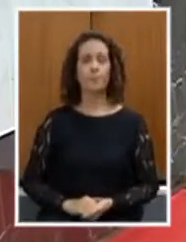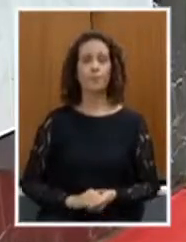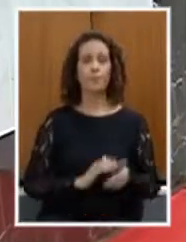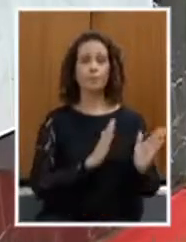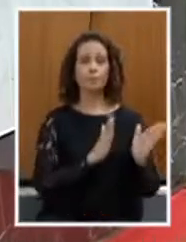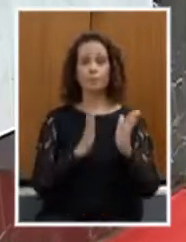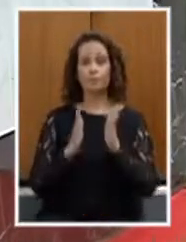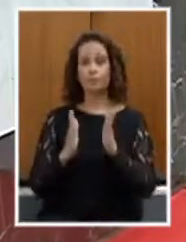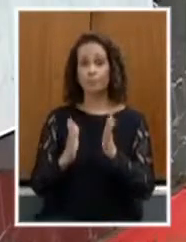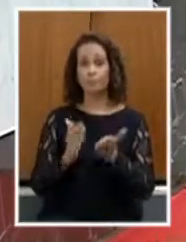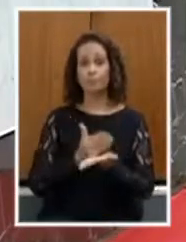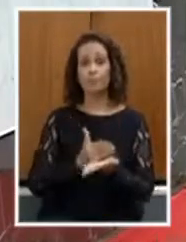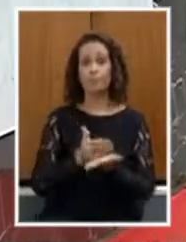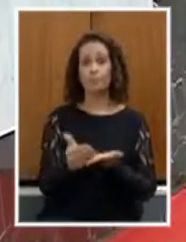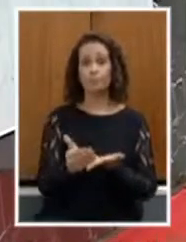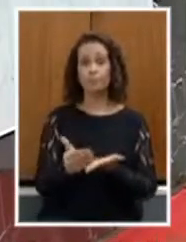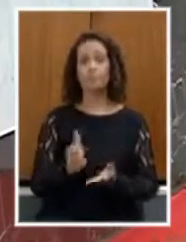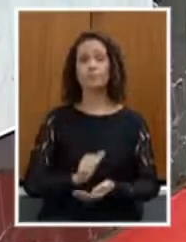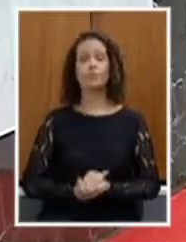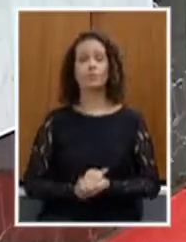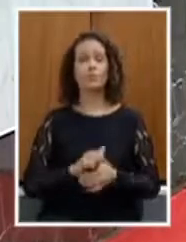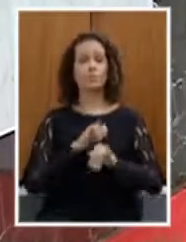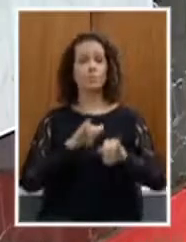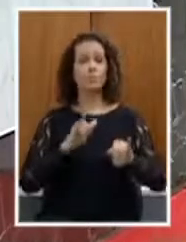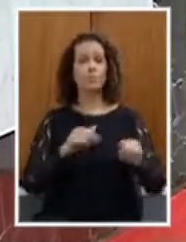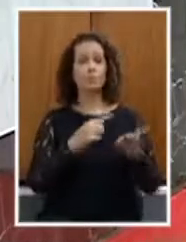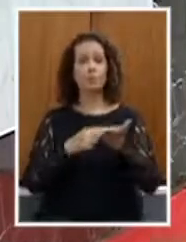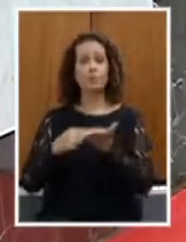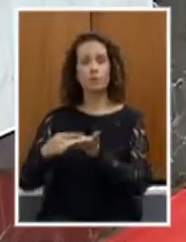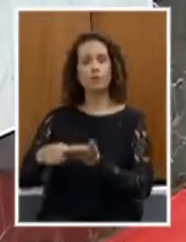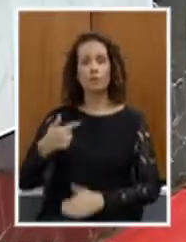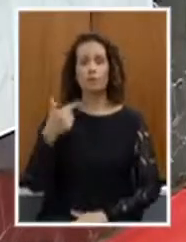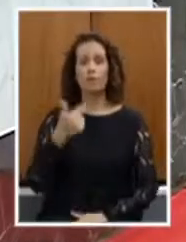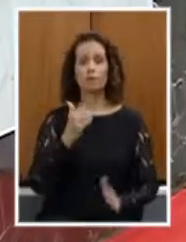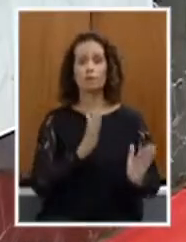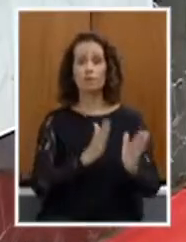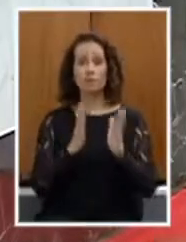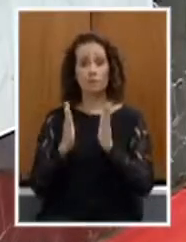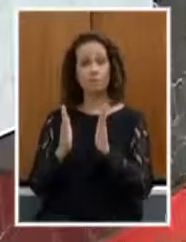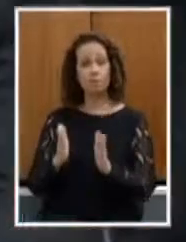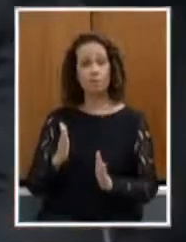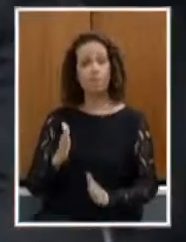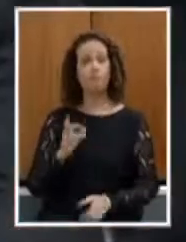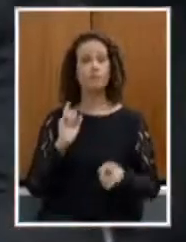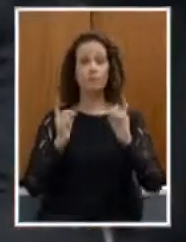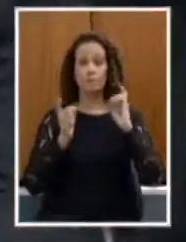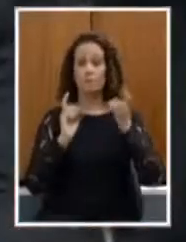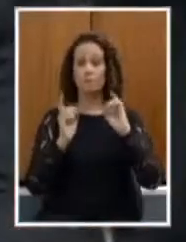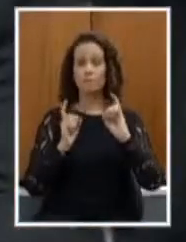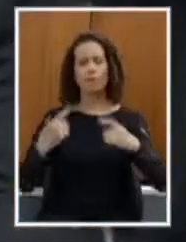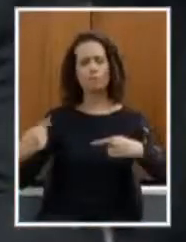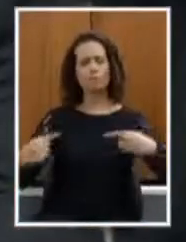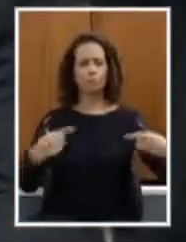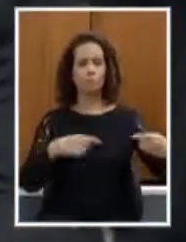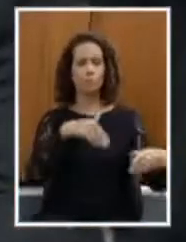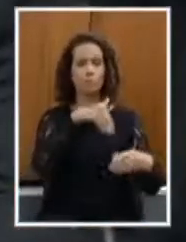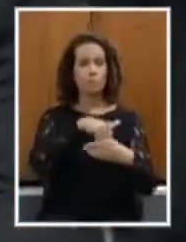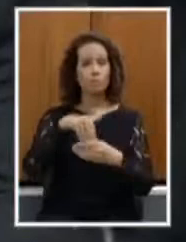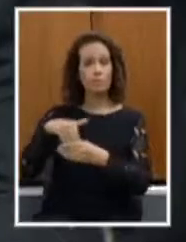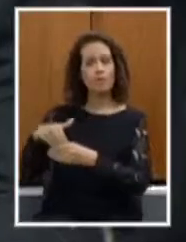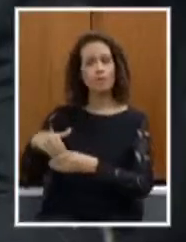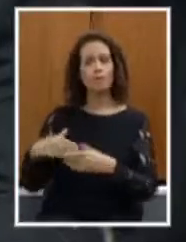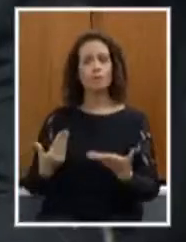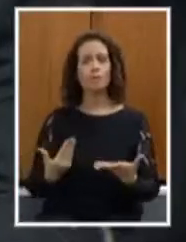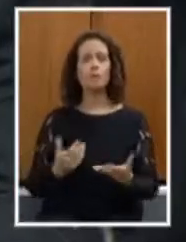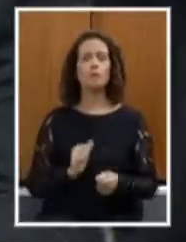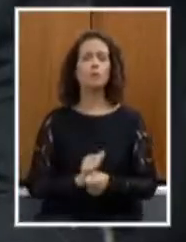do dia, nos termos do edital de convocação, a presidência vai passar a segunda fase da segunda parte da reunião com a discussão e votação da matéria constante